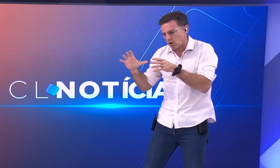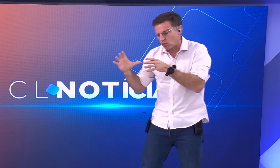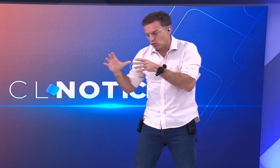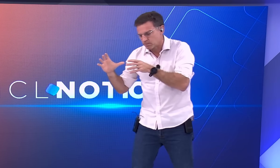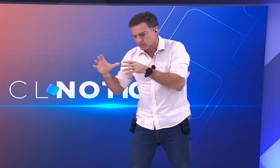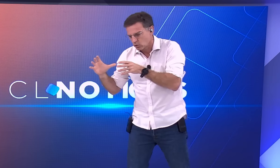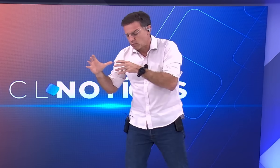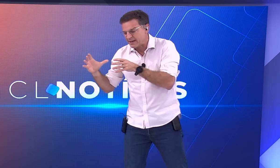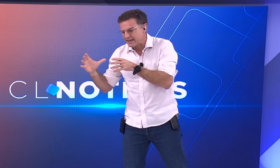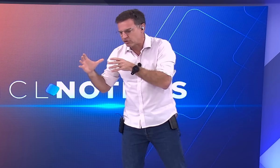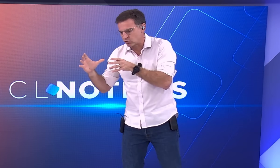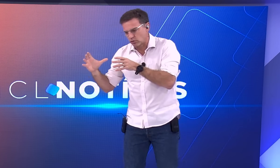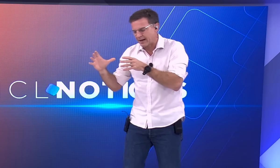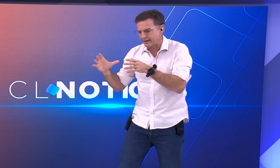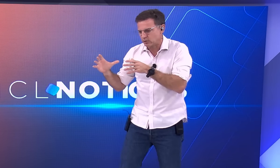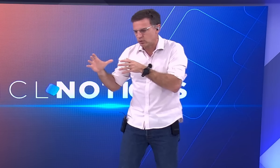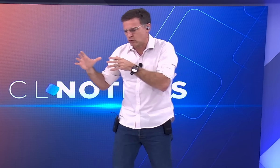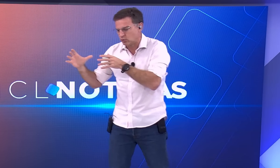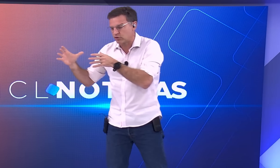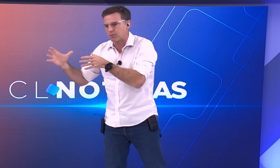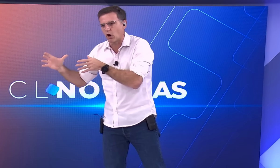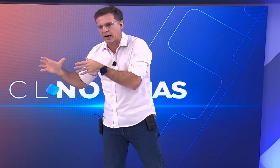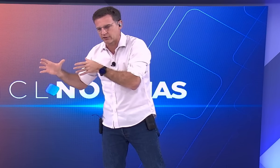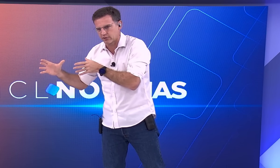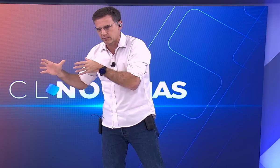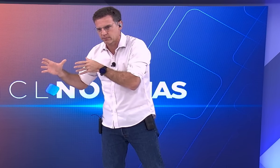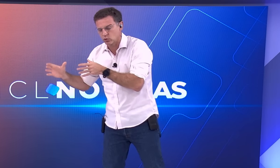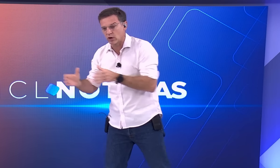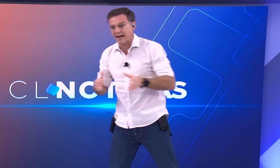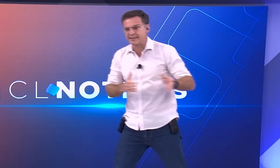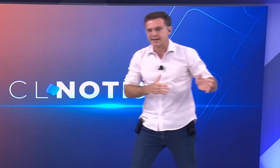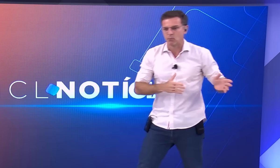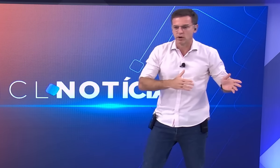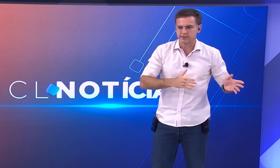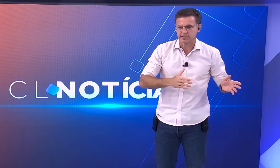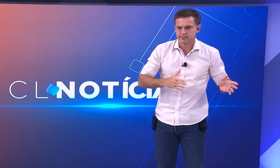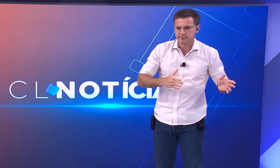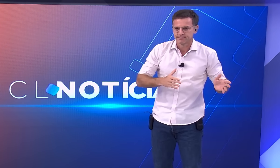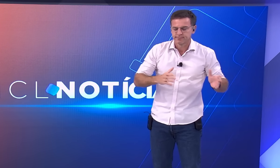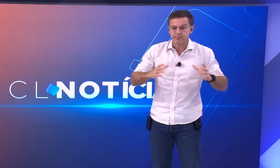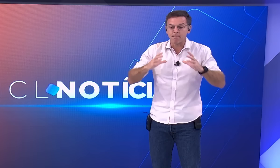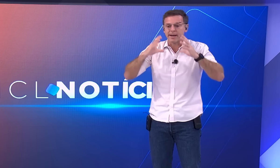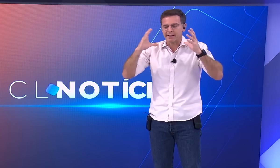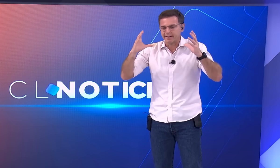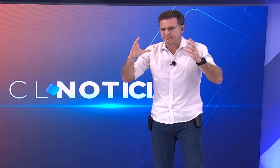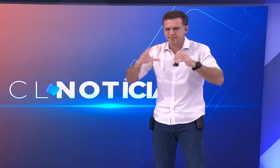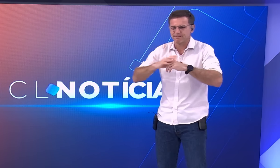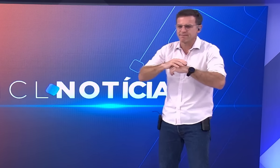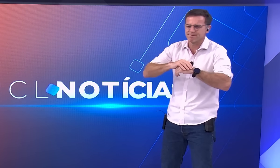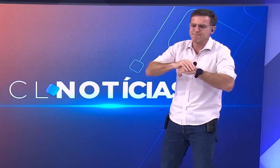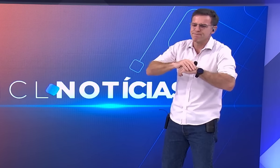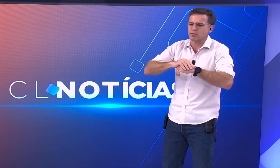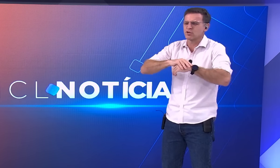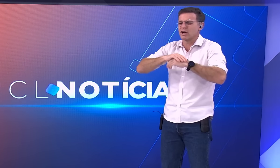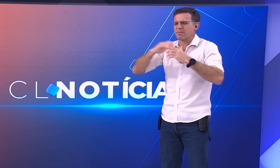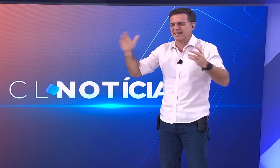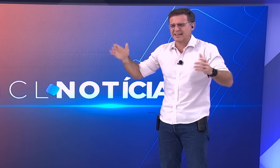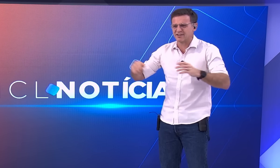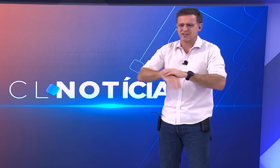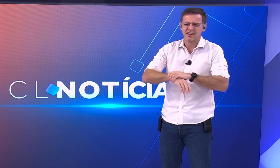colocar um um ministro ali no nos esportes no lugar da An Mozer uma pena